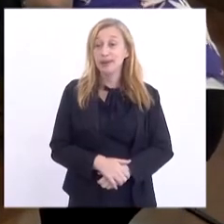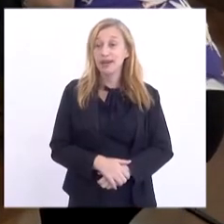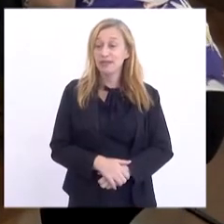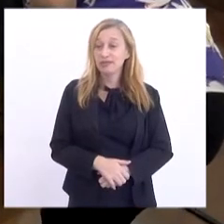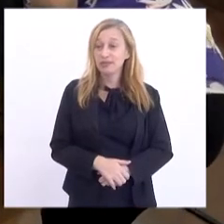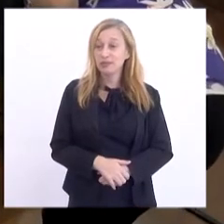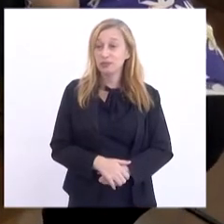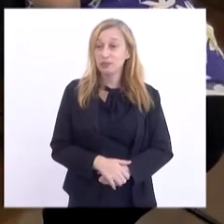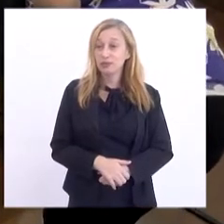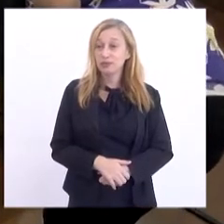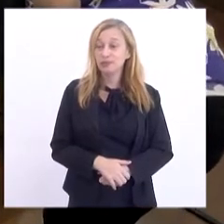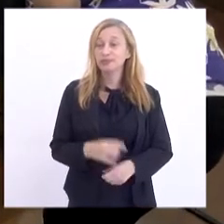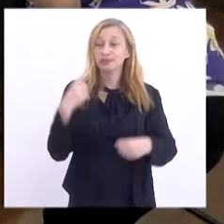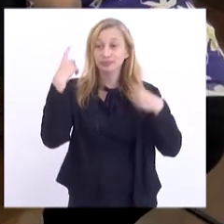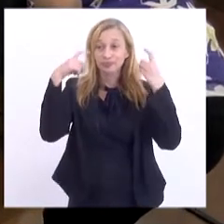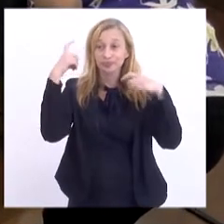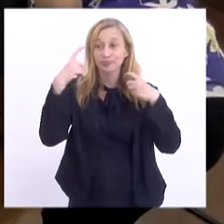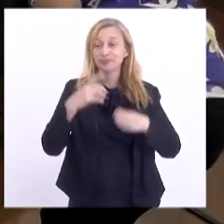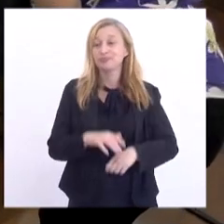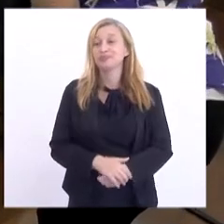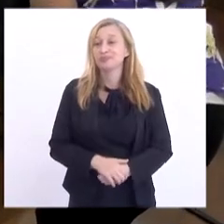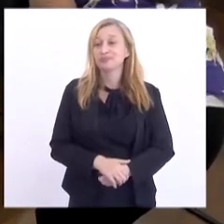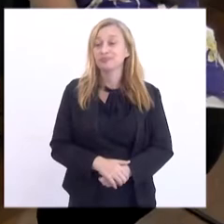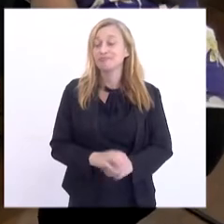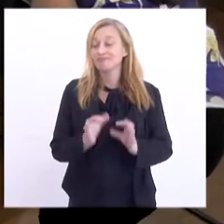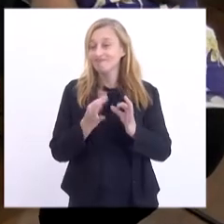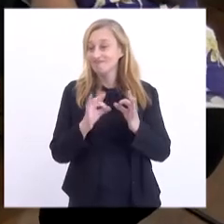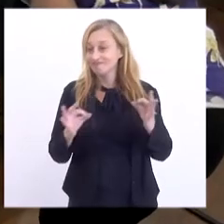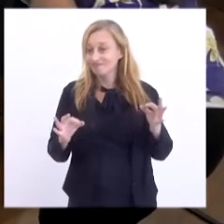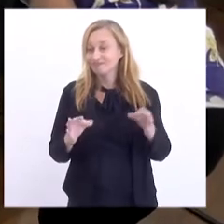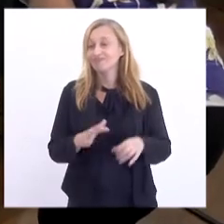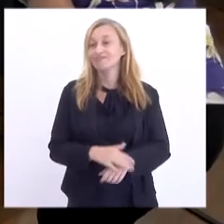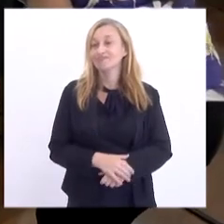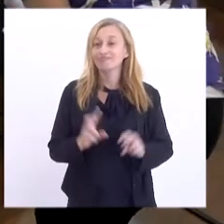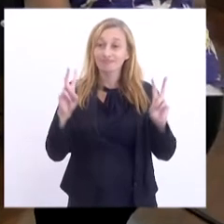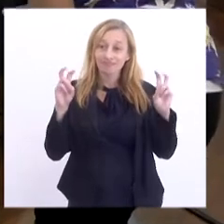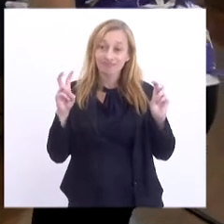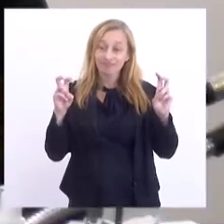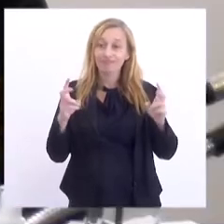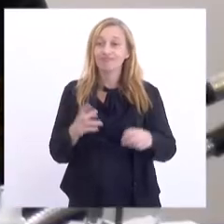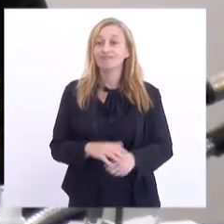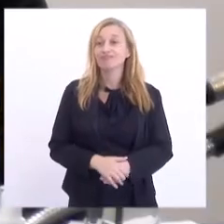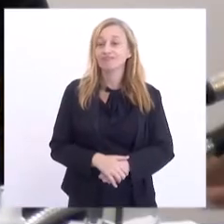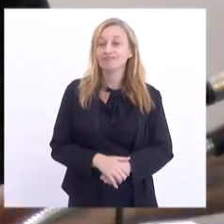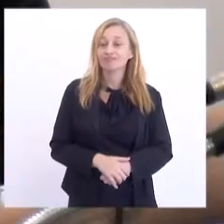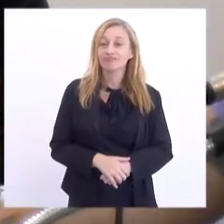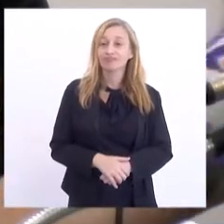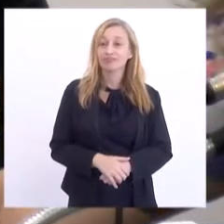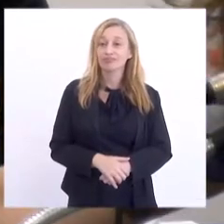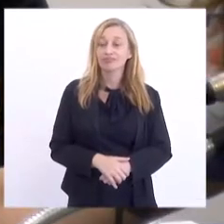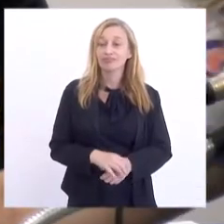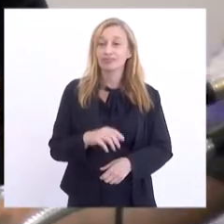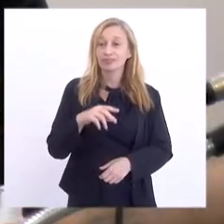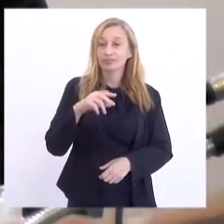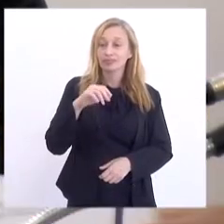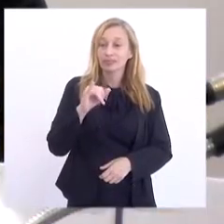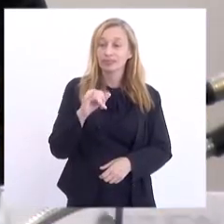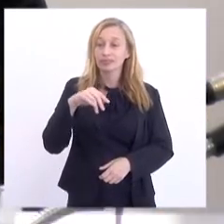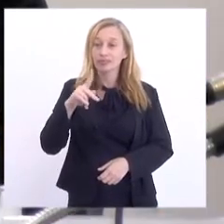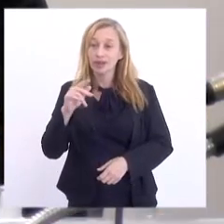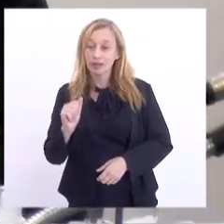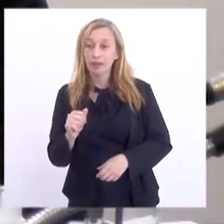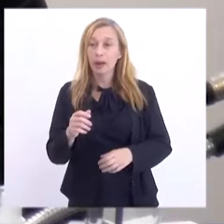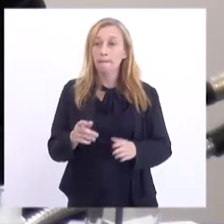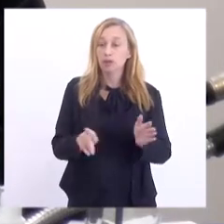a preocupação também muito intensa com essa questão trazida pela Renata o projeto de